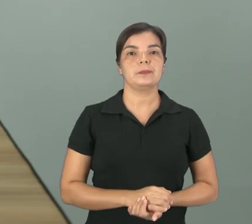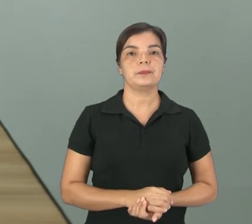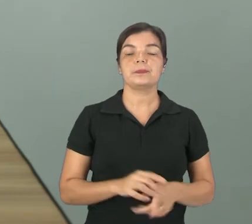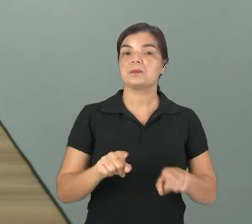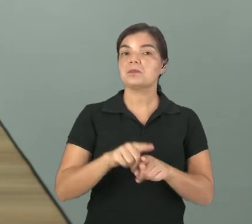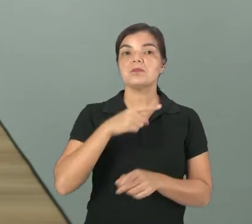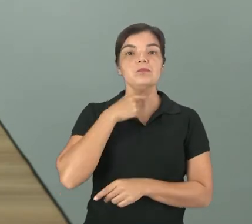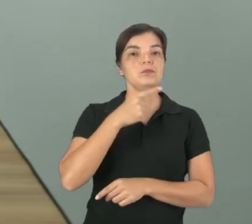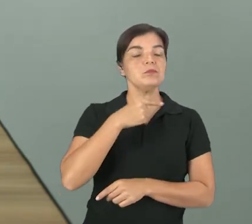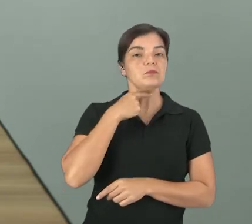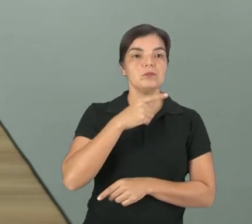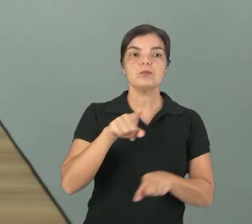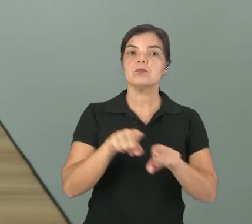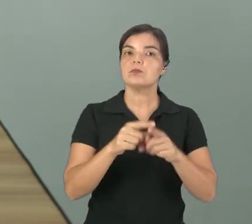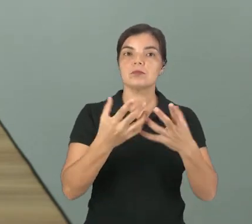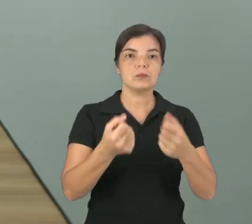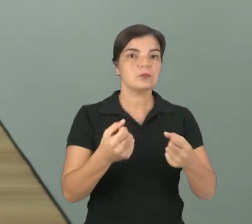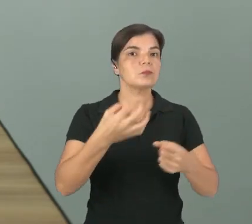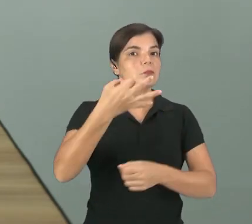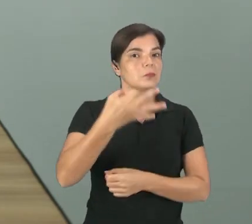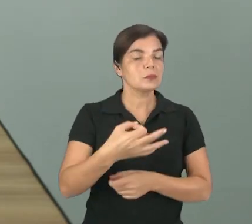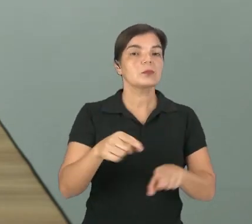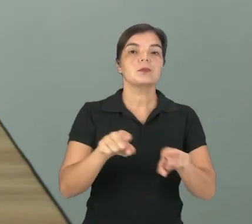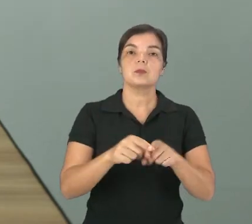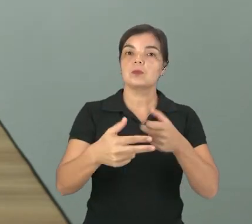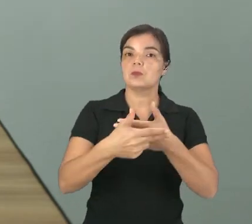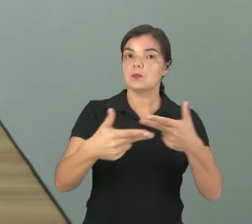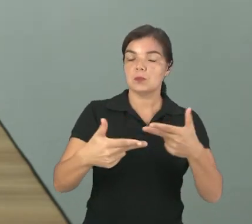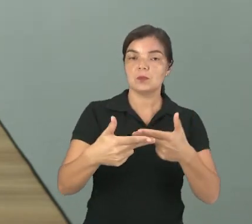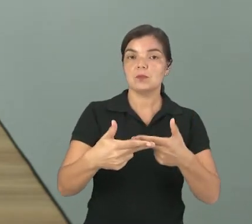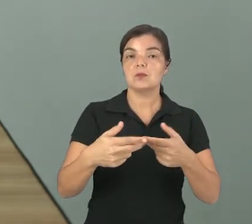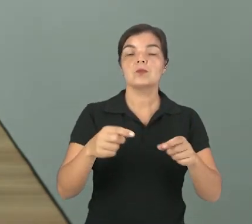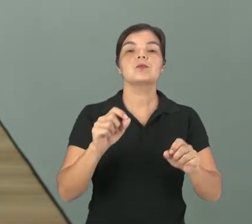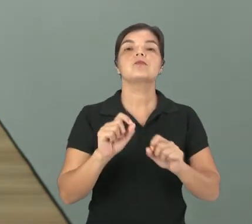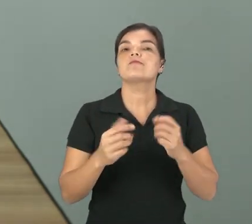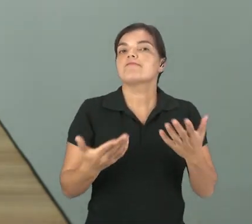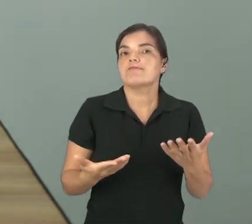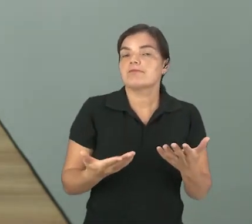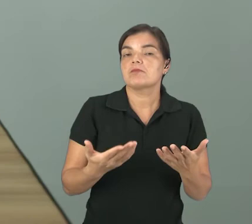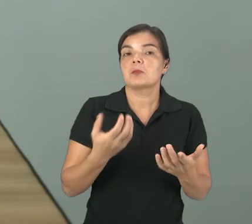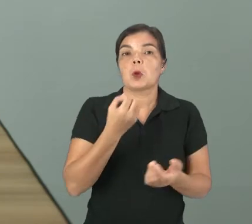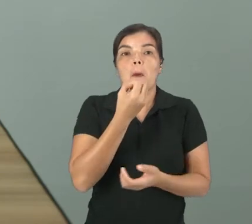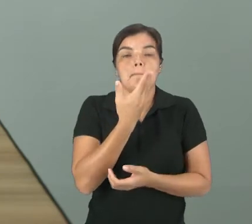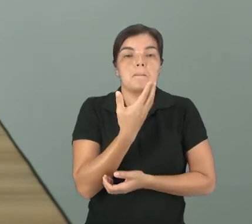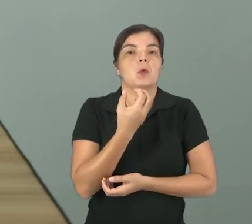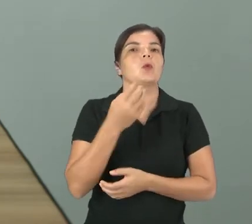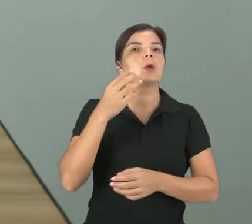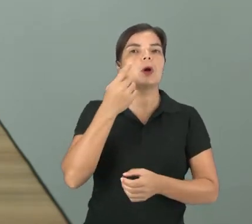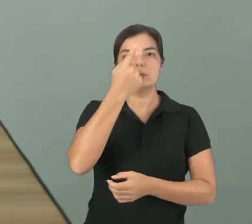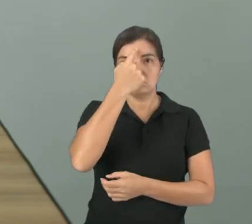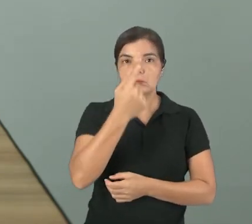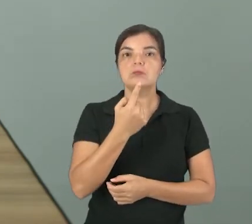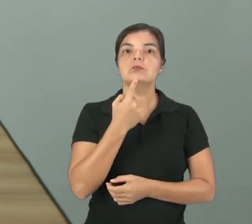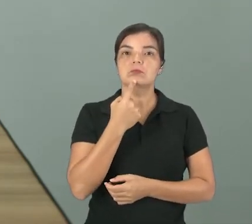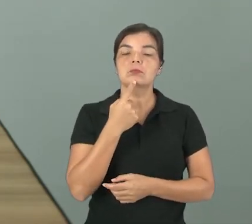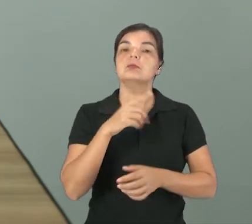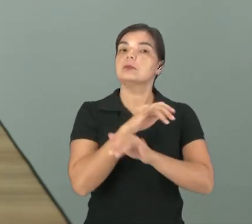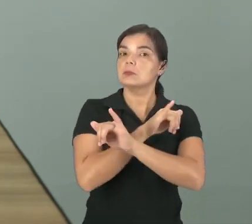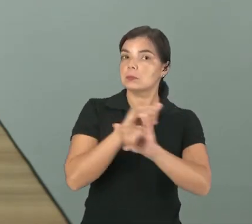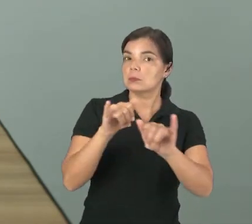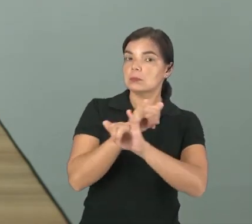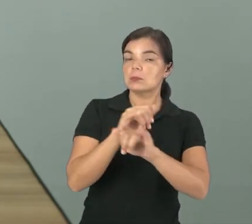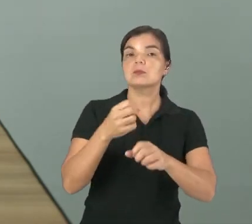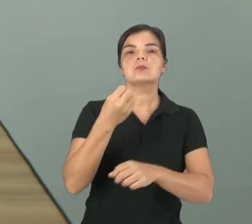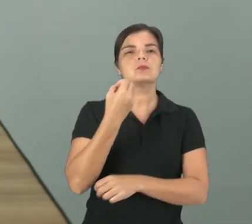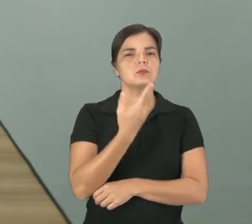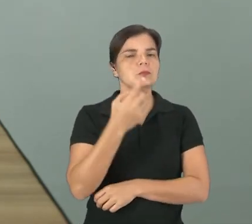comigo? Ninguém é convencido, correto? Por algo que não lhe causa uma boa impressão. Então, as propagandas, elas são muito